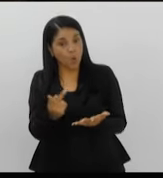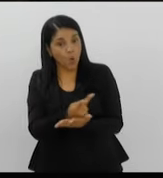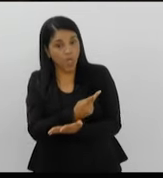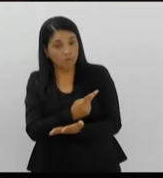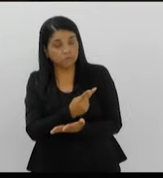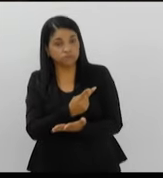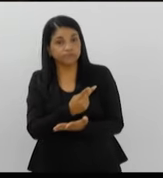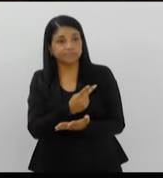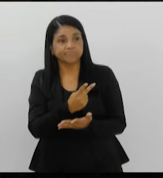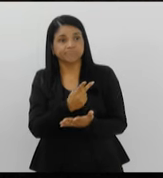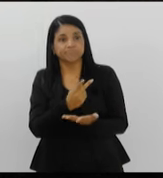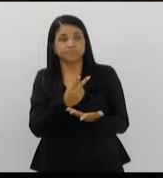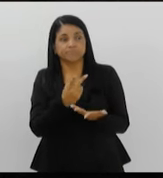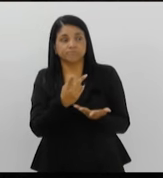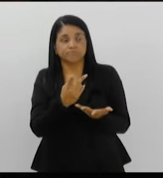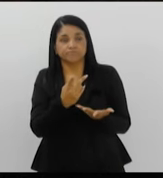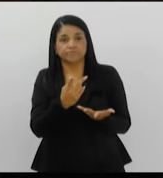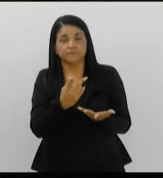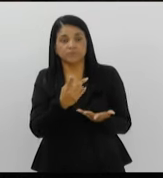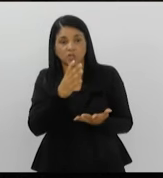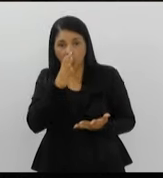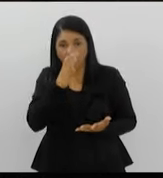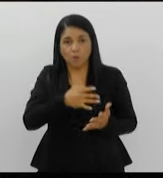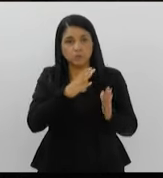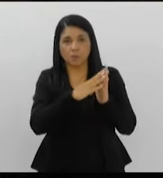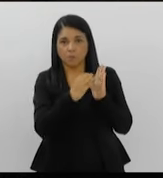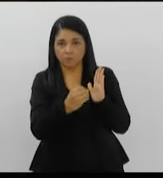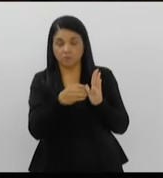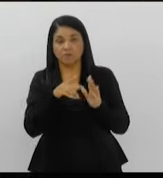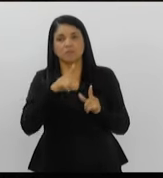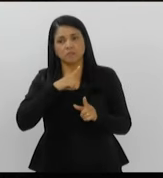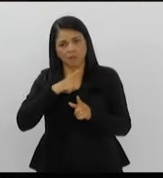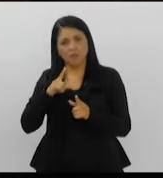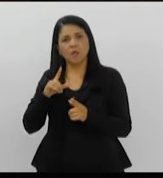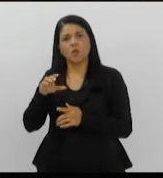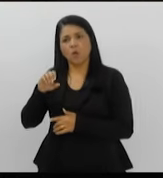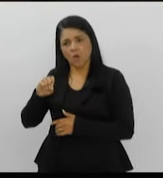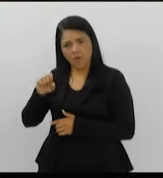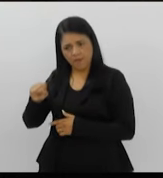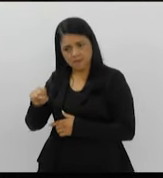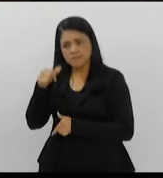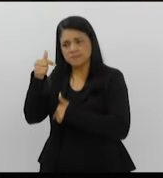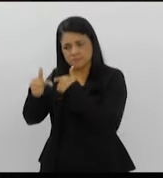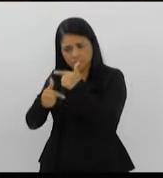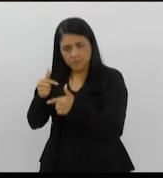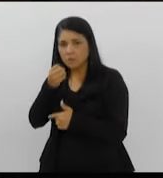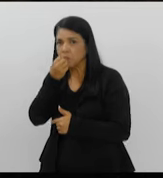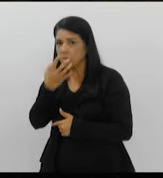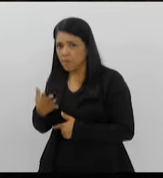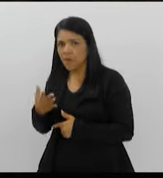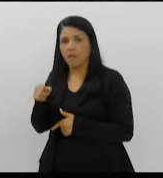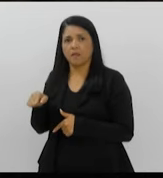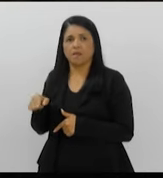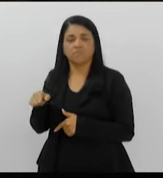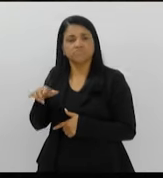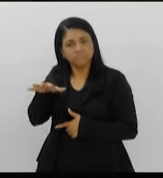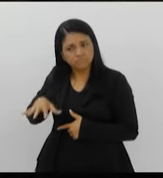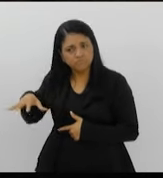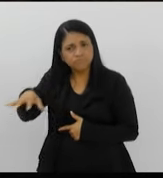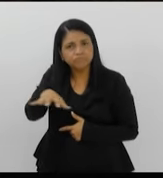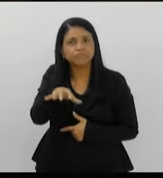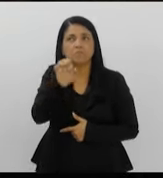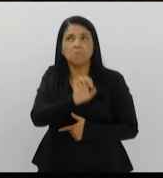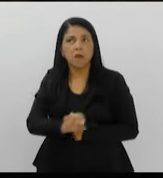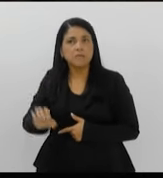modelo. A gente vê organizações sociais trabalhando bem e funcionando em muitos lugares do Brasil e em